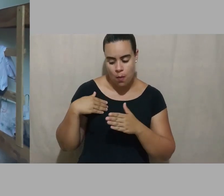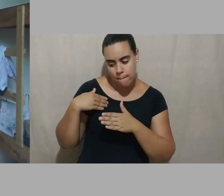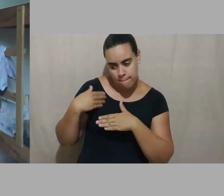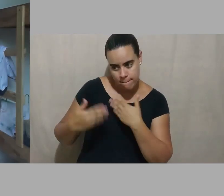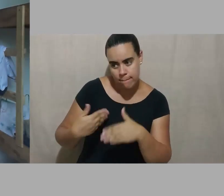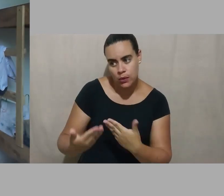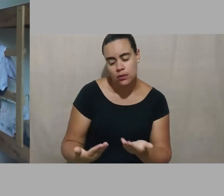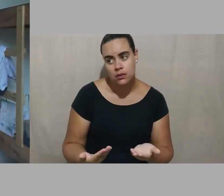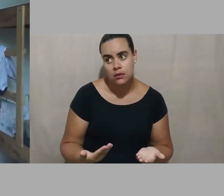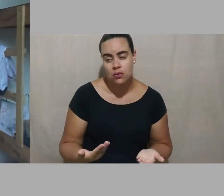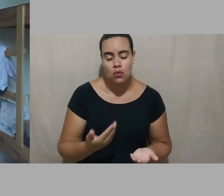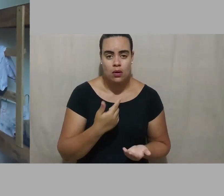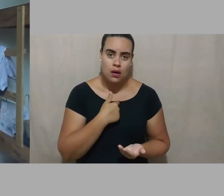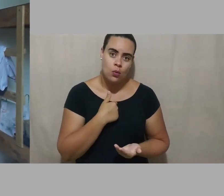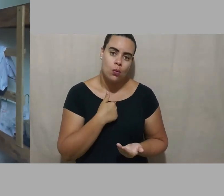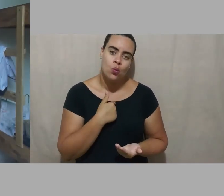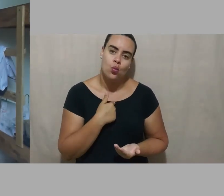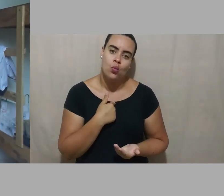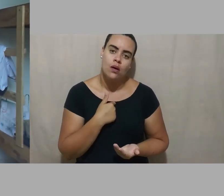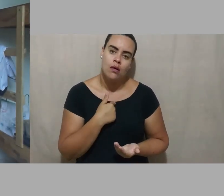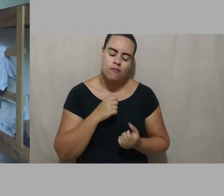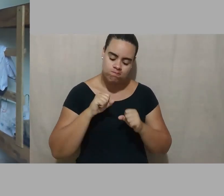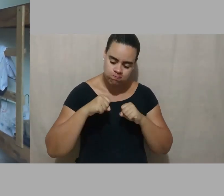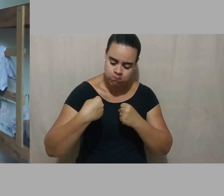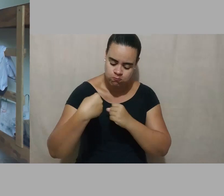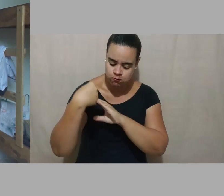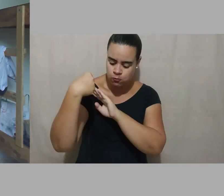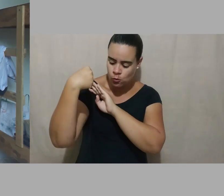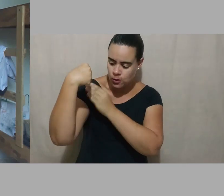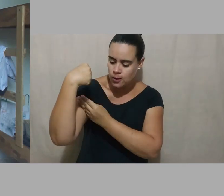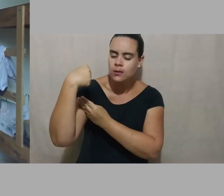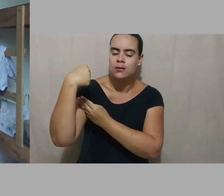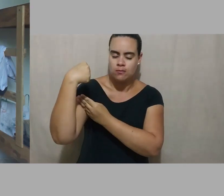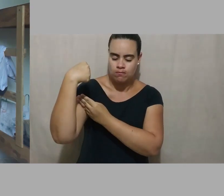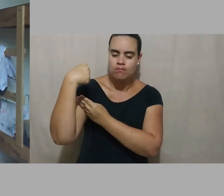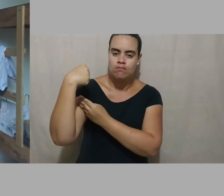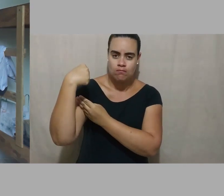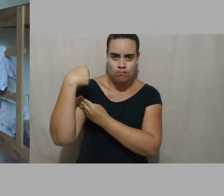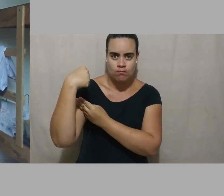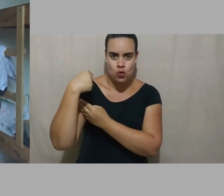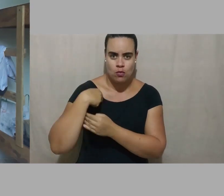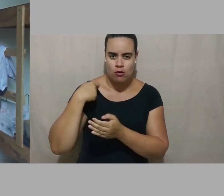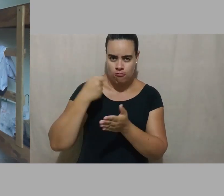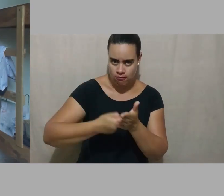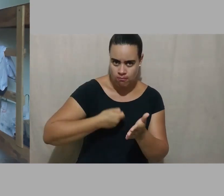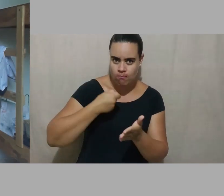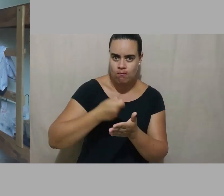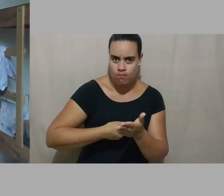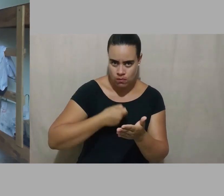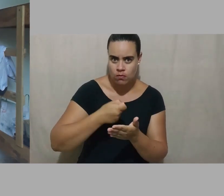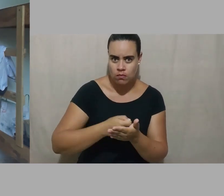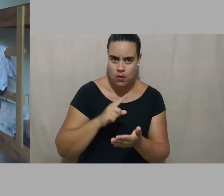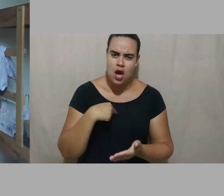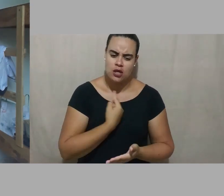Nesse processo todo, eu me fortaleci bastante com militantes,